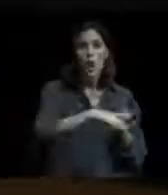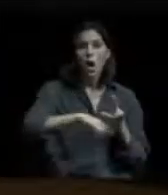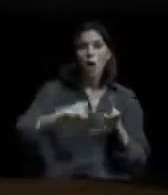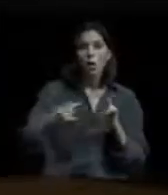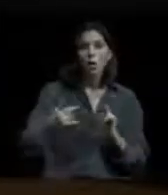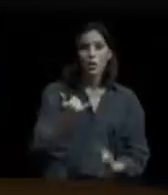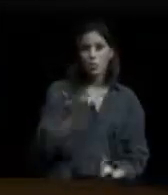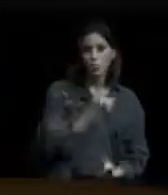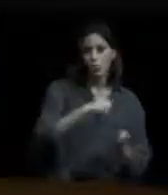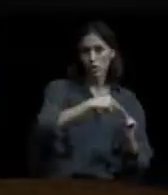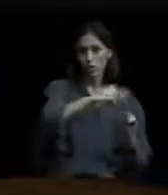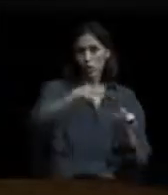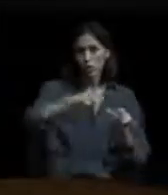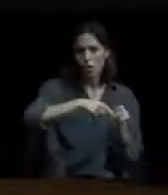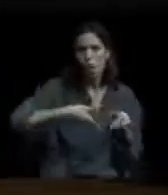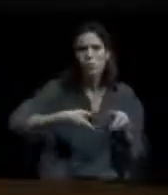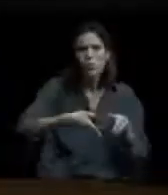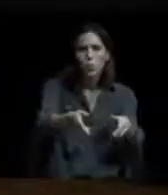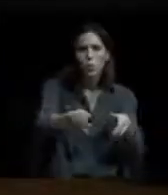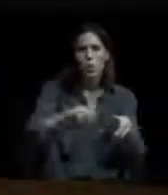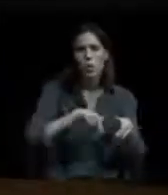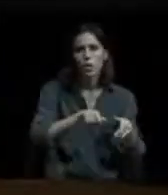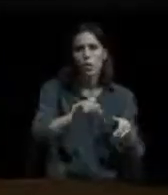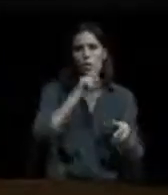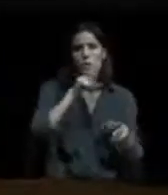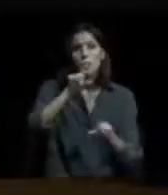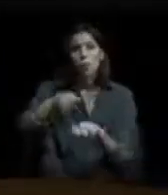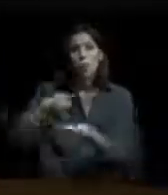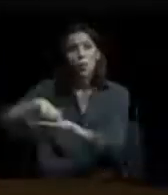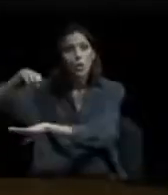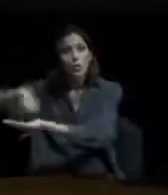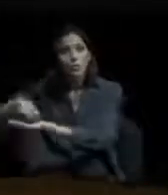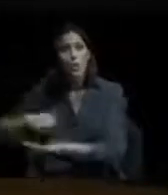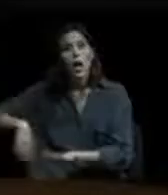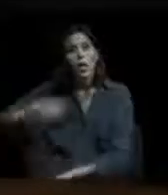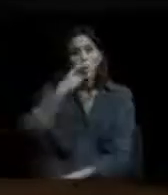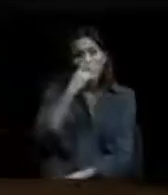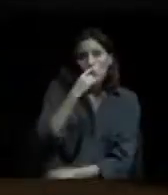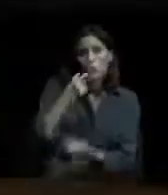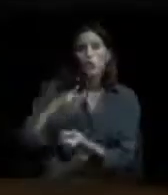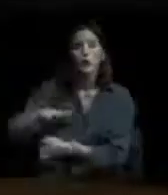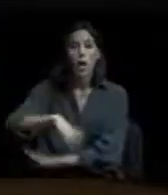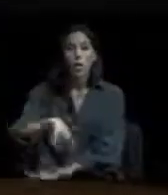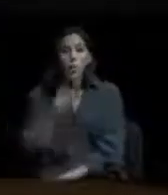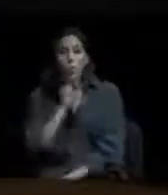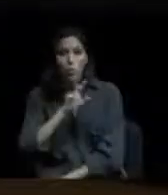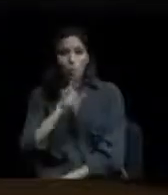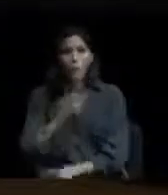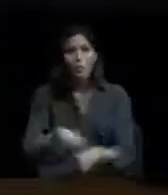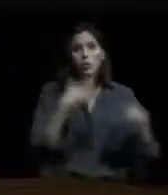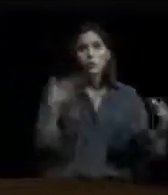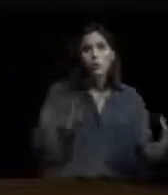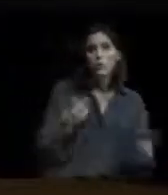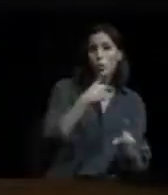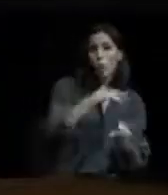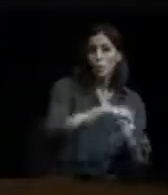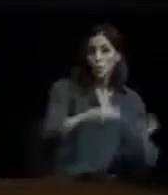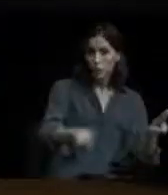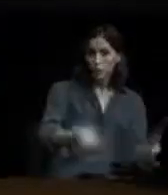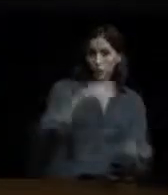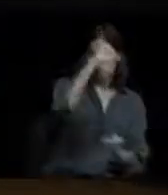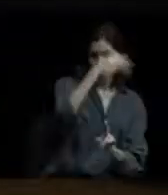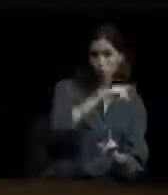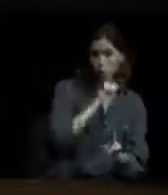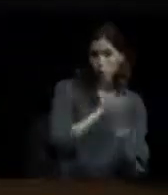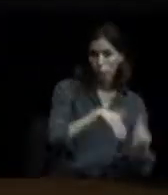estiveram para começar e acabaram por ser suspensas, as polémicas em torno do edifício do Rato, da Torre de Picôs, do Triângulo Dourado, da expansão do Hospital da Luz, nos territórios